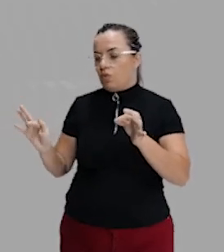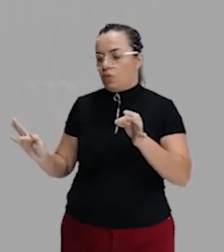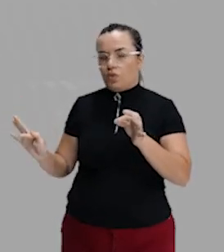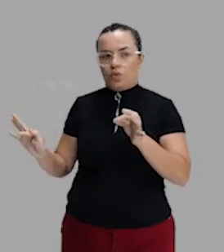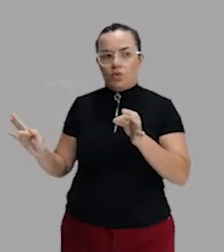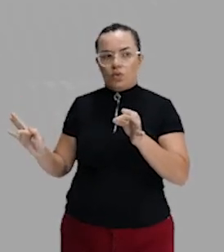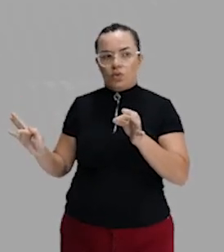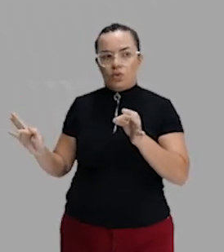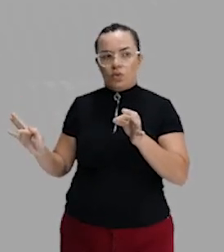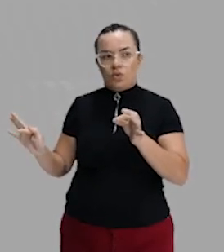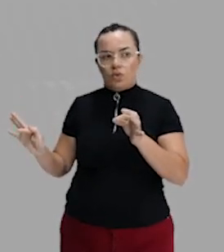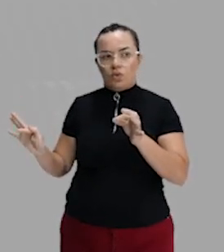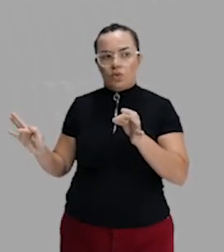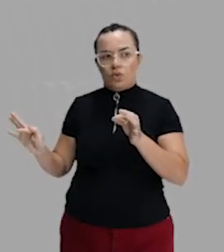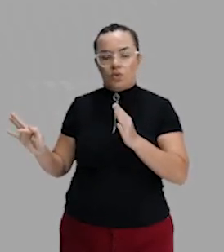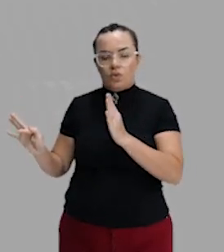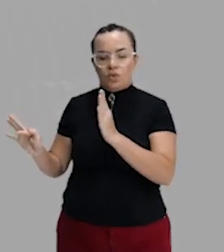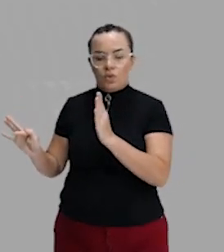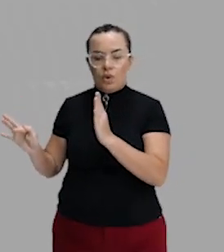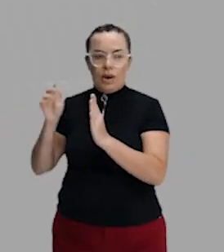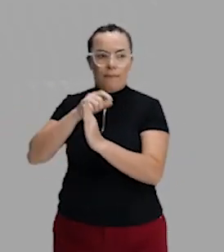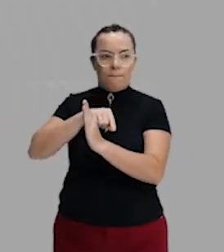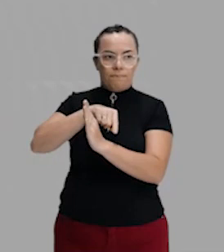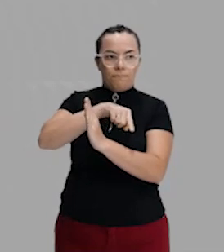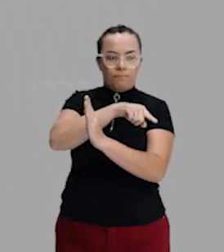e você vai ter a reta diretriz.